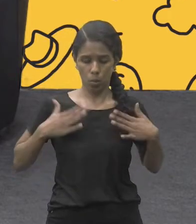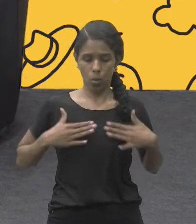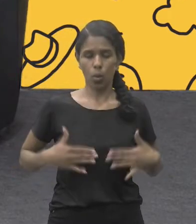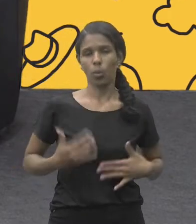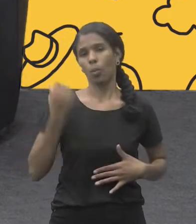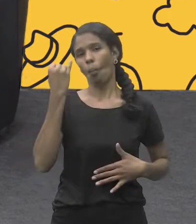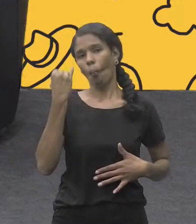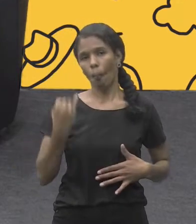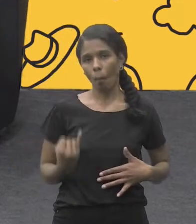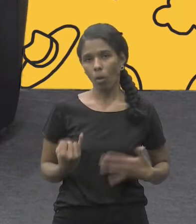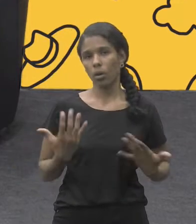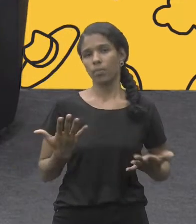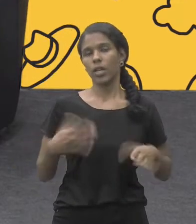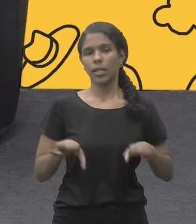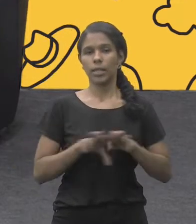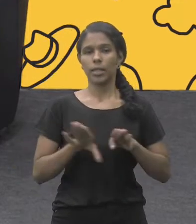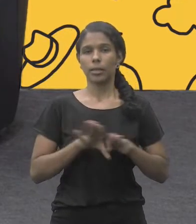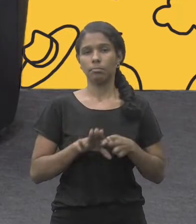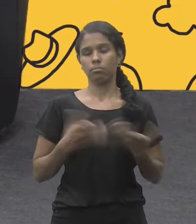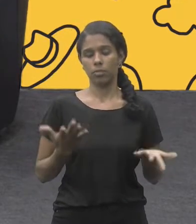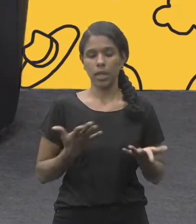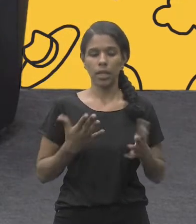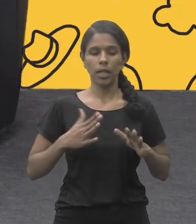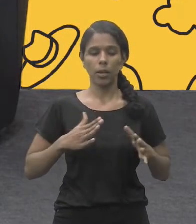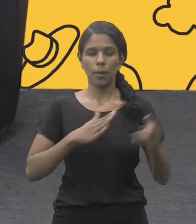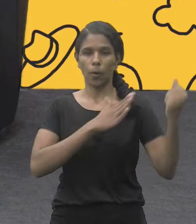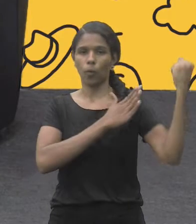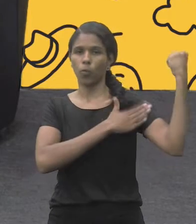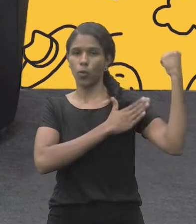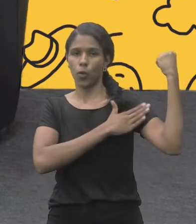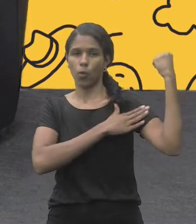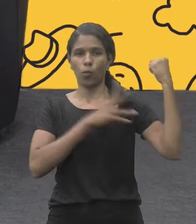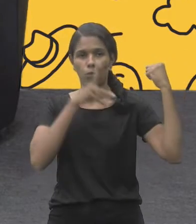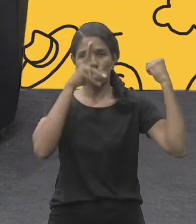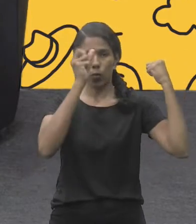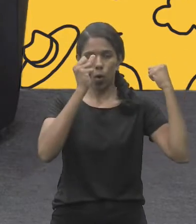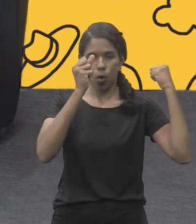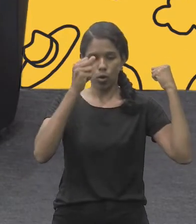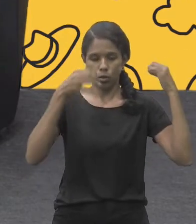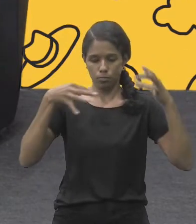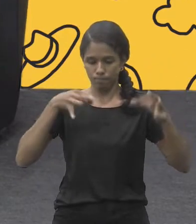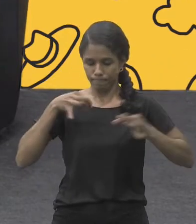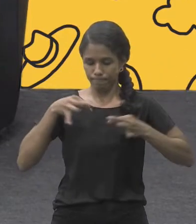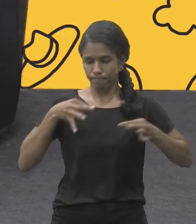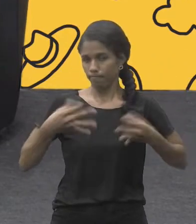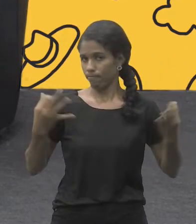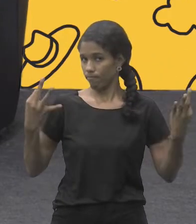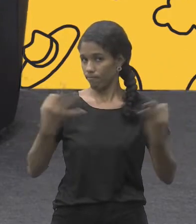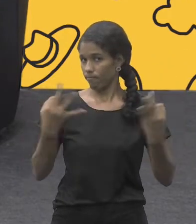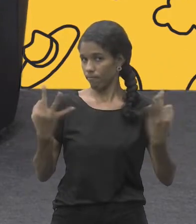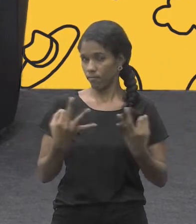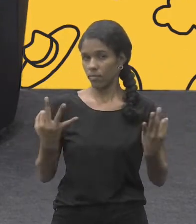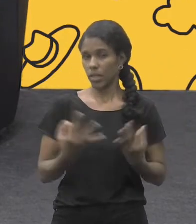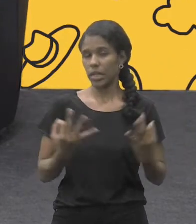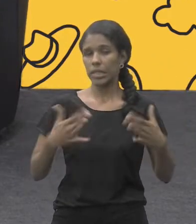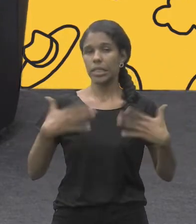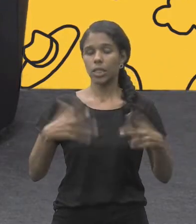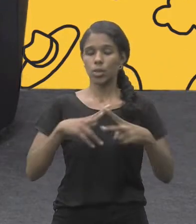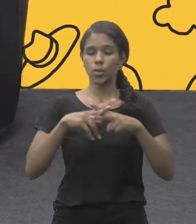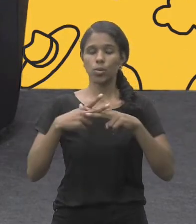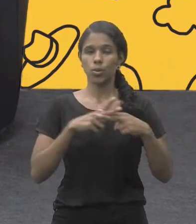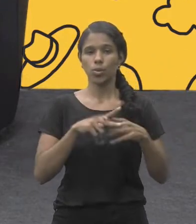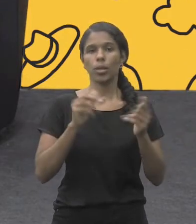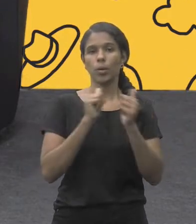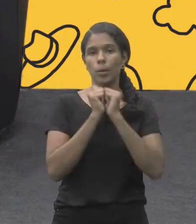que quer trabalhar os braços, né? Quer ganhar massa, ou também a luta te proporciona isso. Né? Então é um esporte que, além de